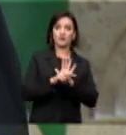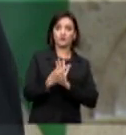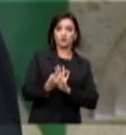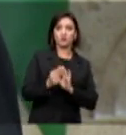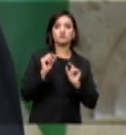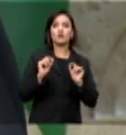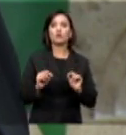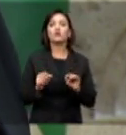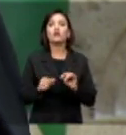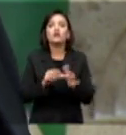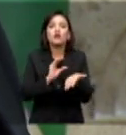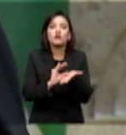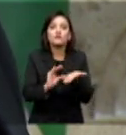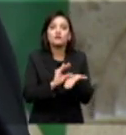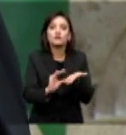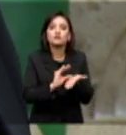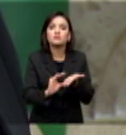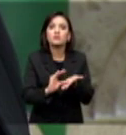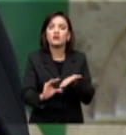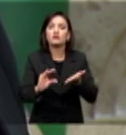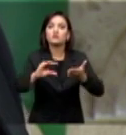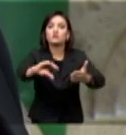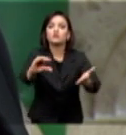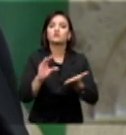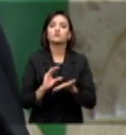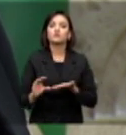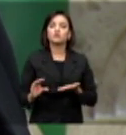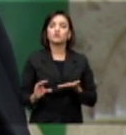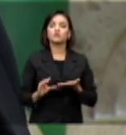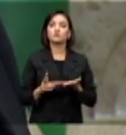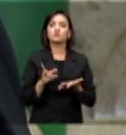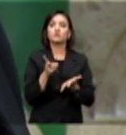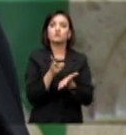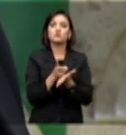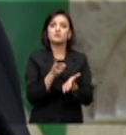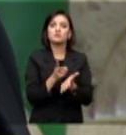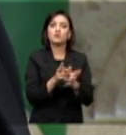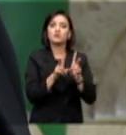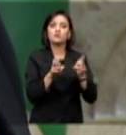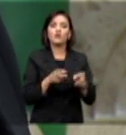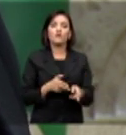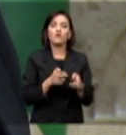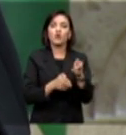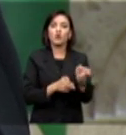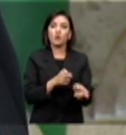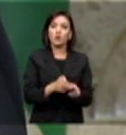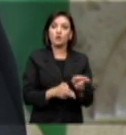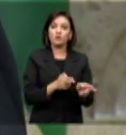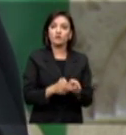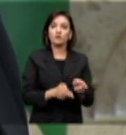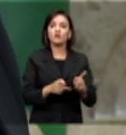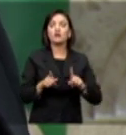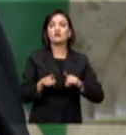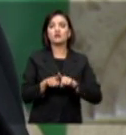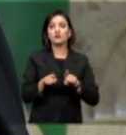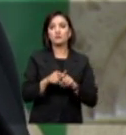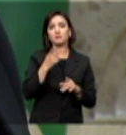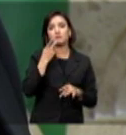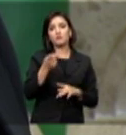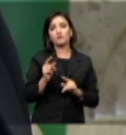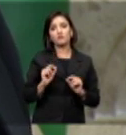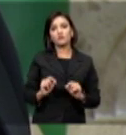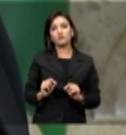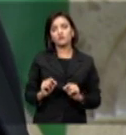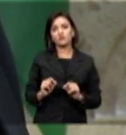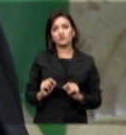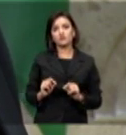de investimentos na própria malha ferroviária e também diz respeito à questão dos